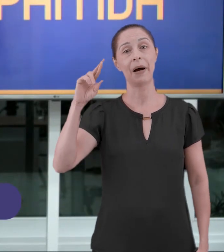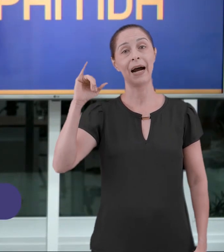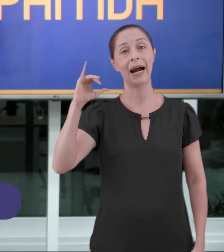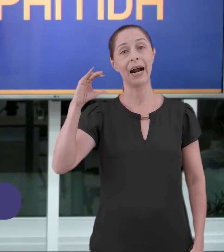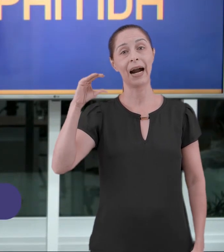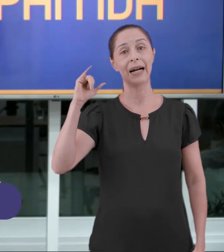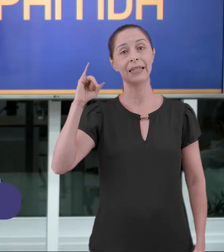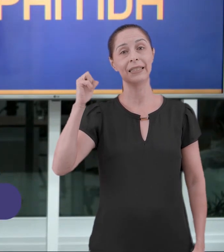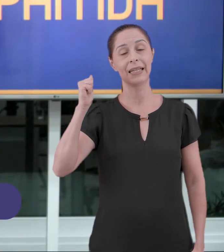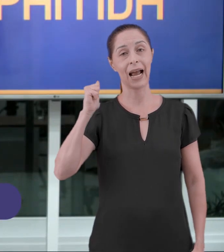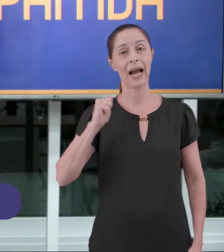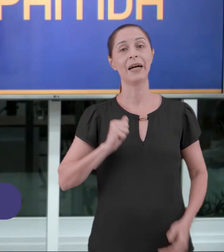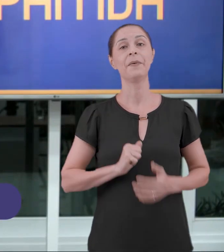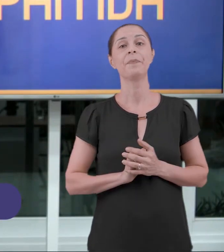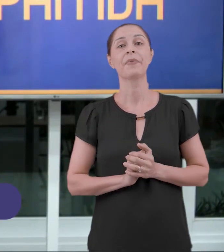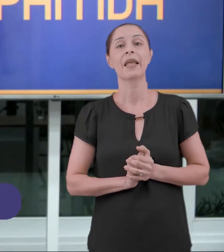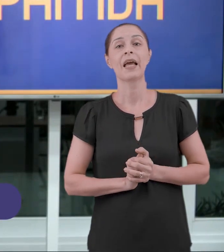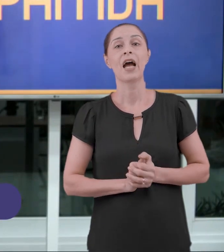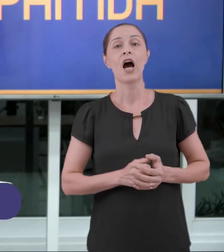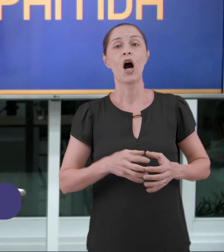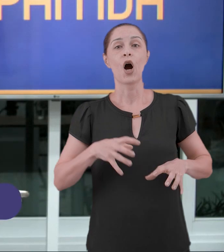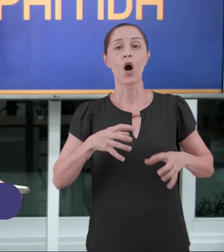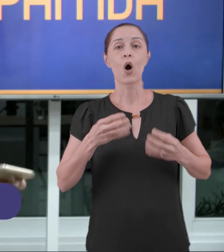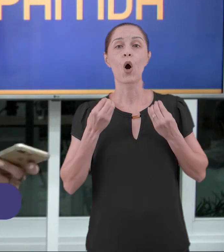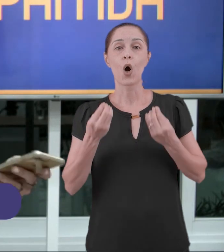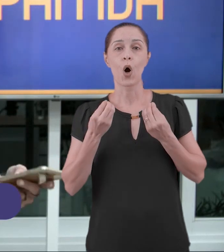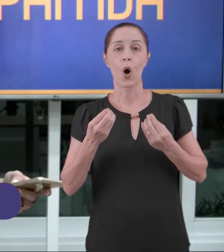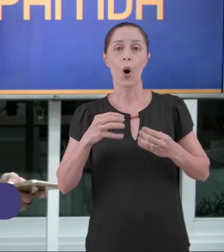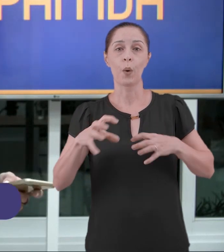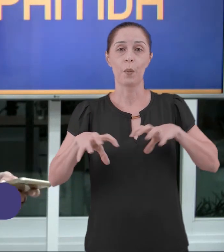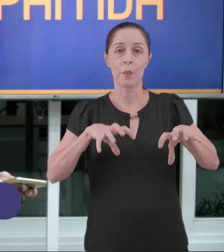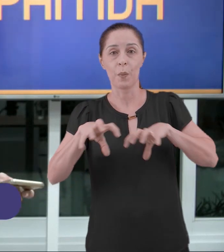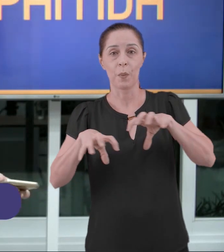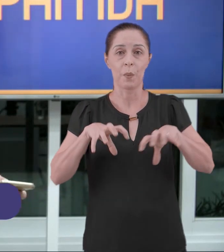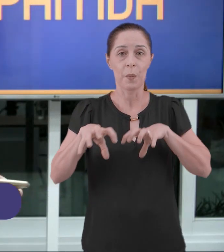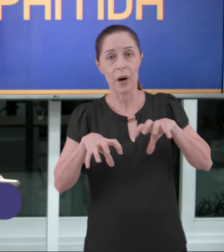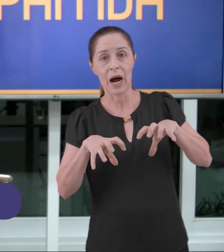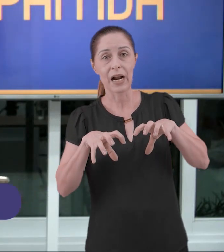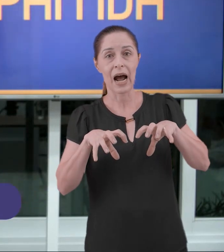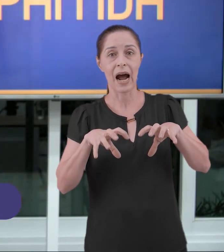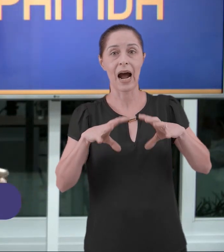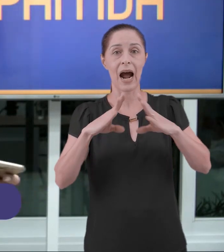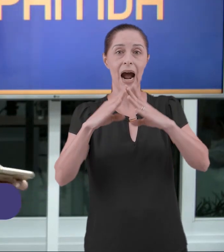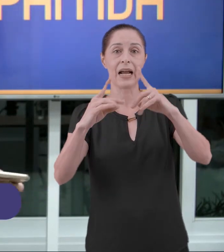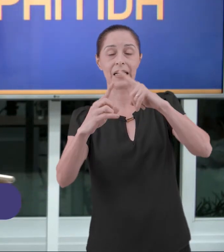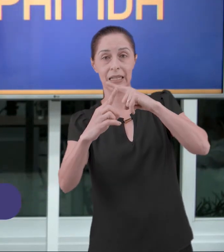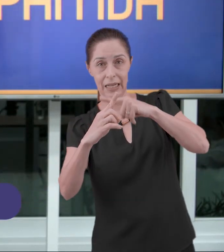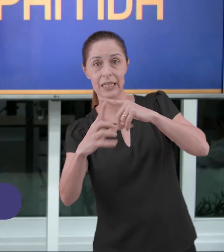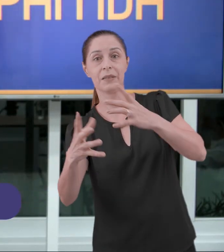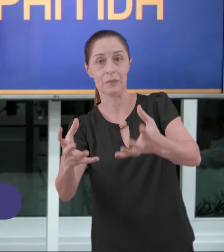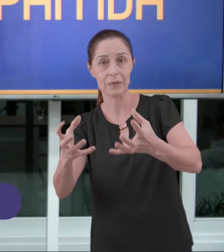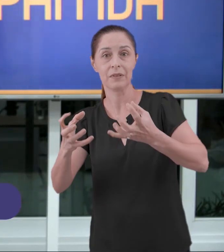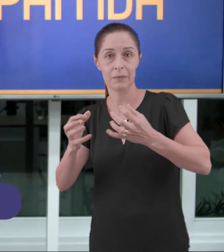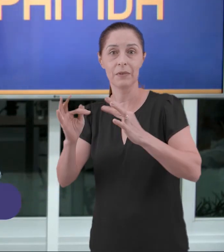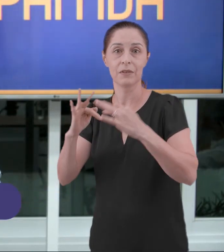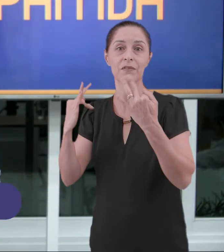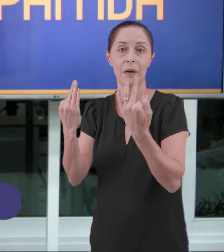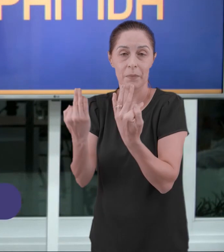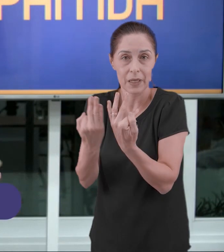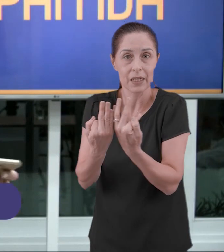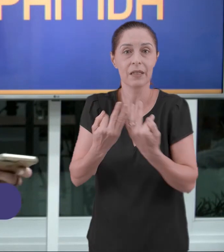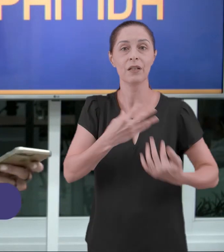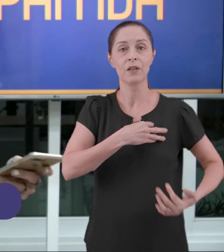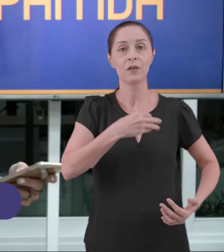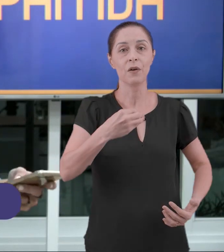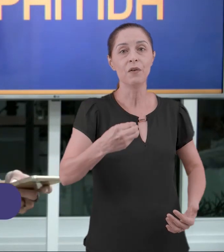e caminhos que a igreja pode seguir. Olha aí, dá uma dica para a sua igreja. A gente fala aqui para igrejas do